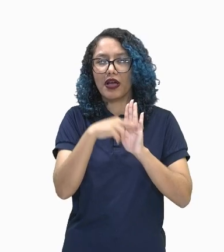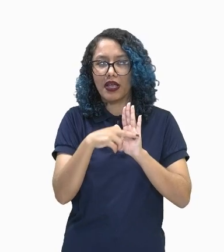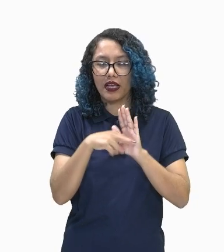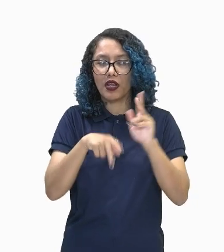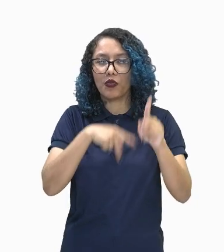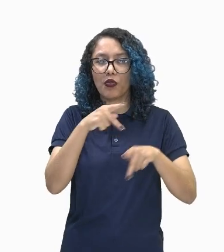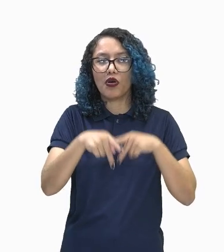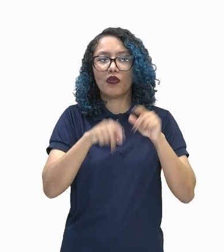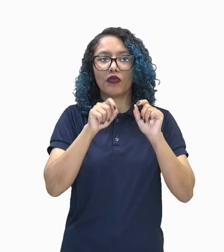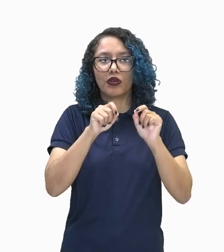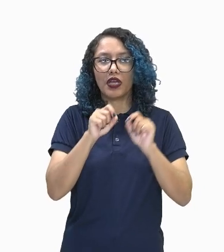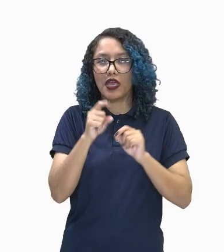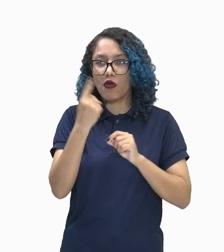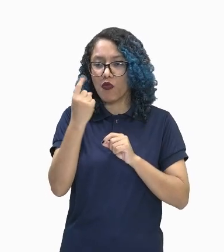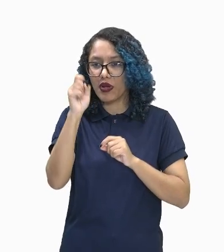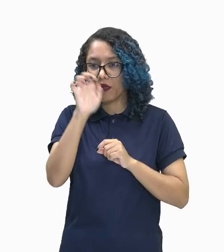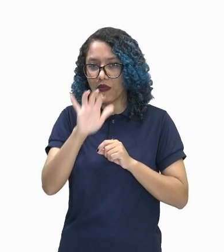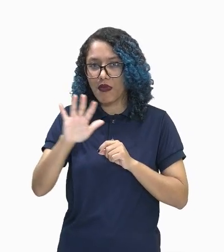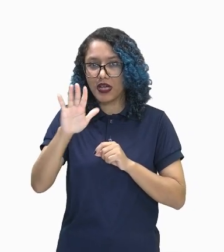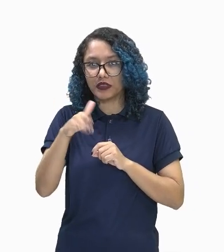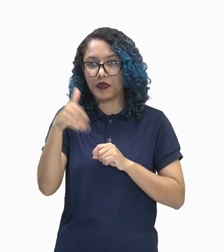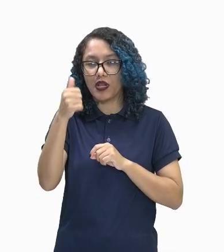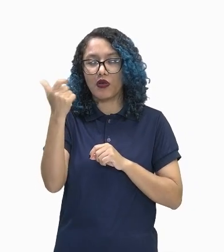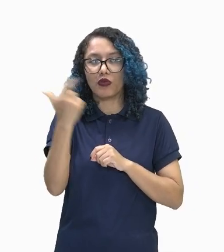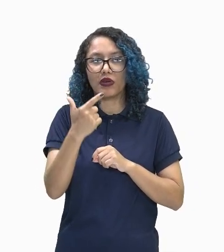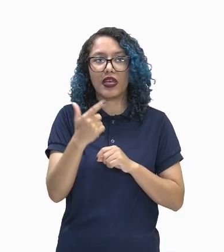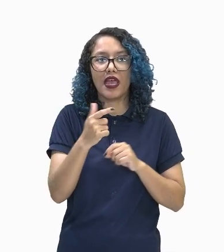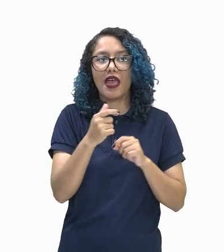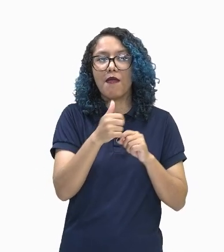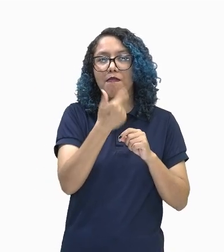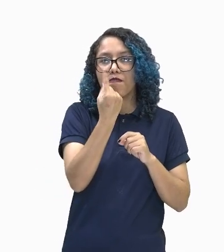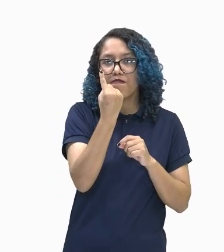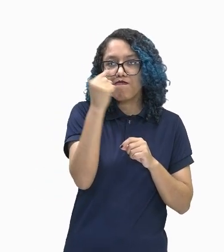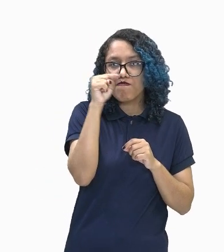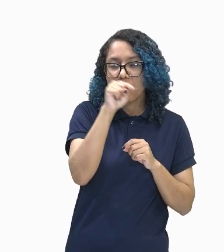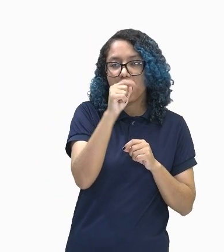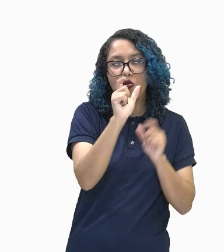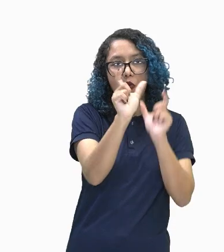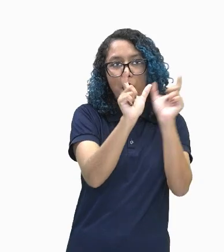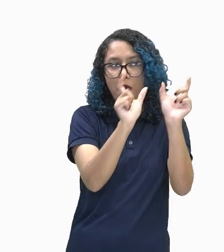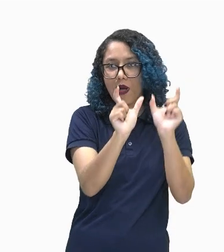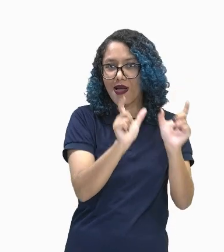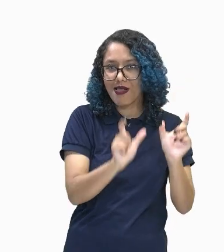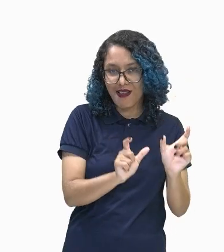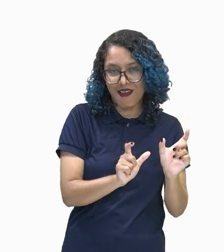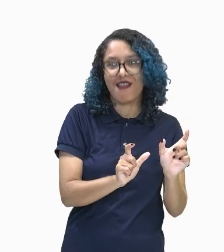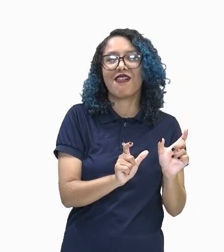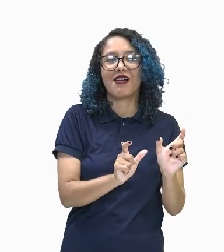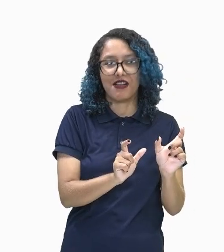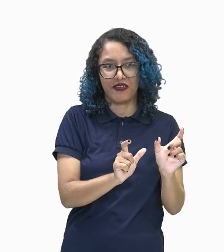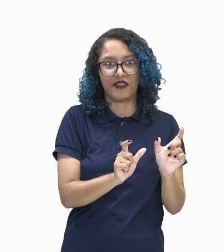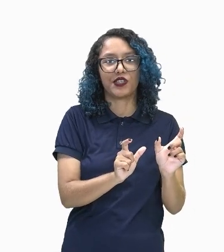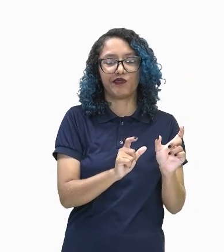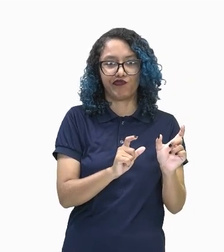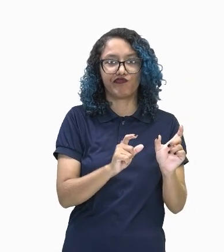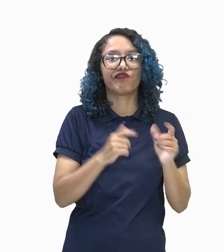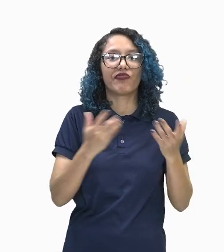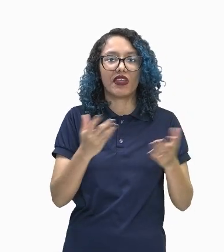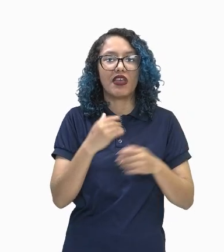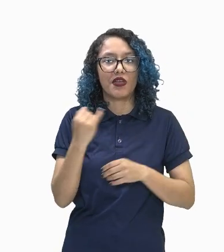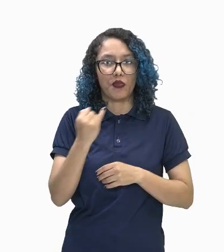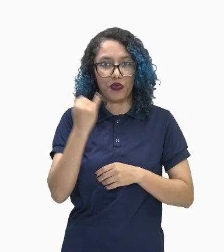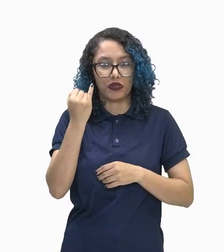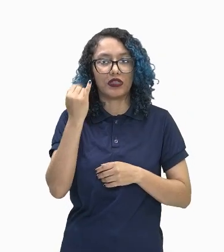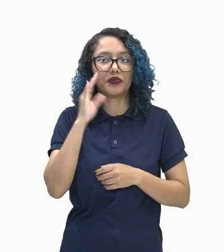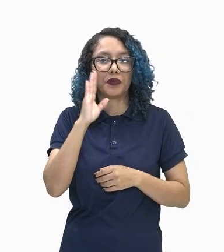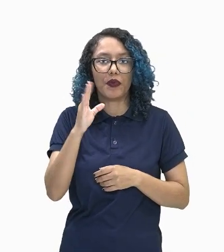mais do que 1000 palavras. É muito importante, principalmente os infográficos, né? Vêm